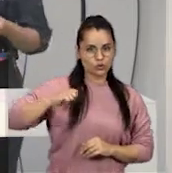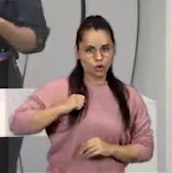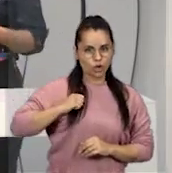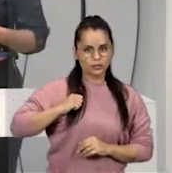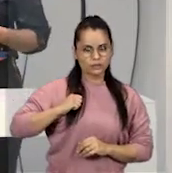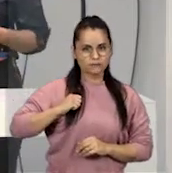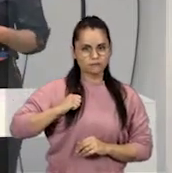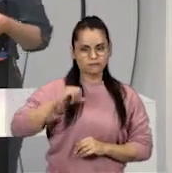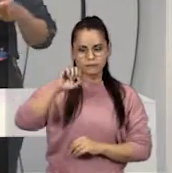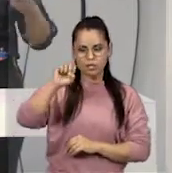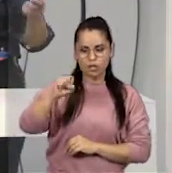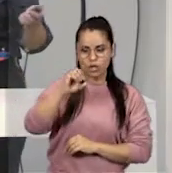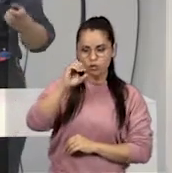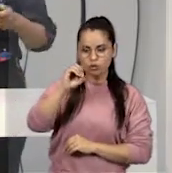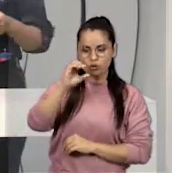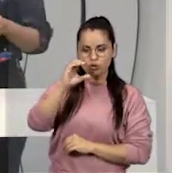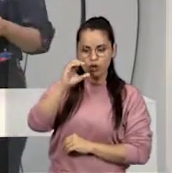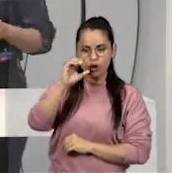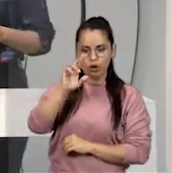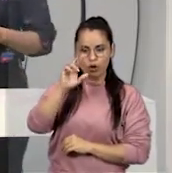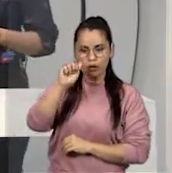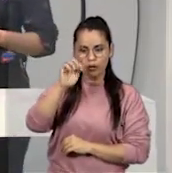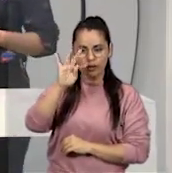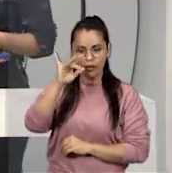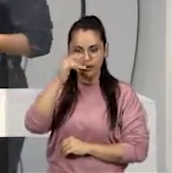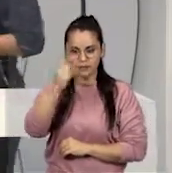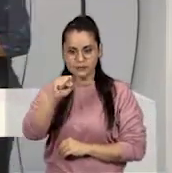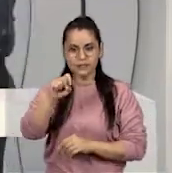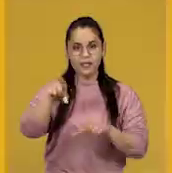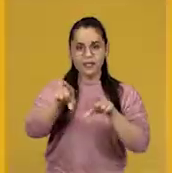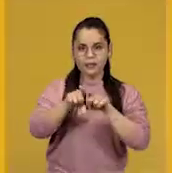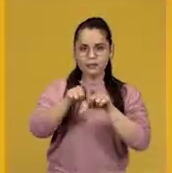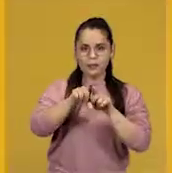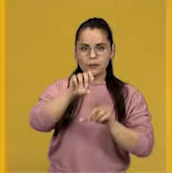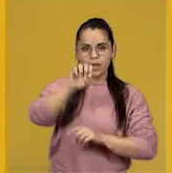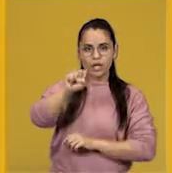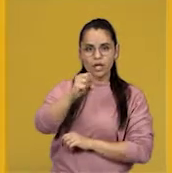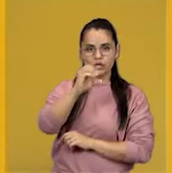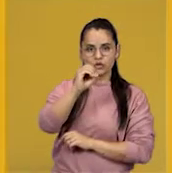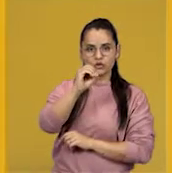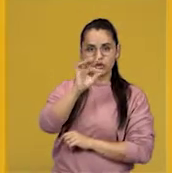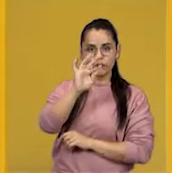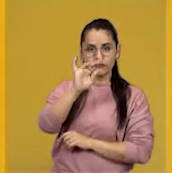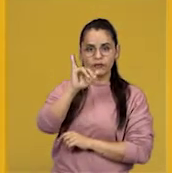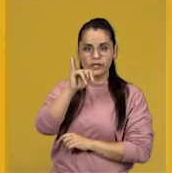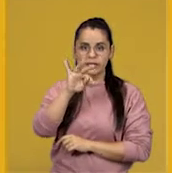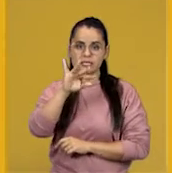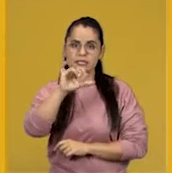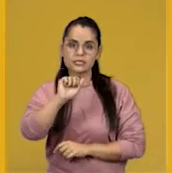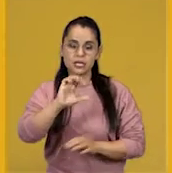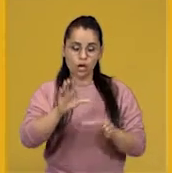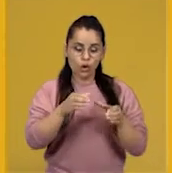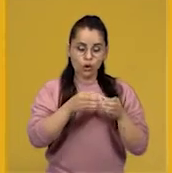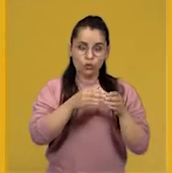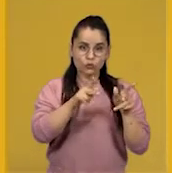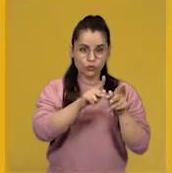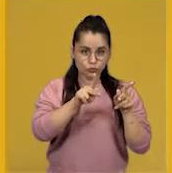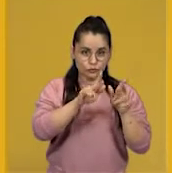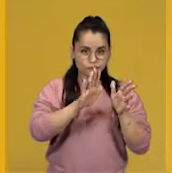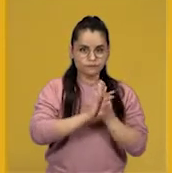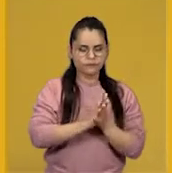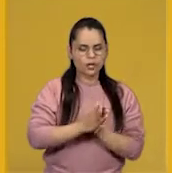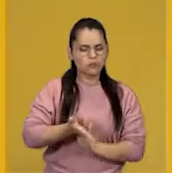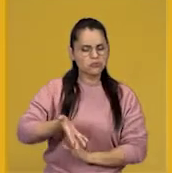que nós vamos falar hoje a corrente de pensamento de cada uma delas. Desde a Grécia Antiga, no período